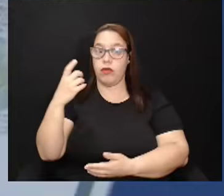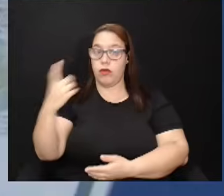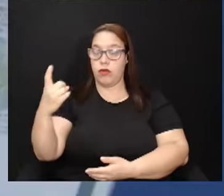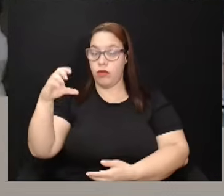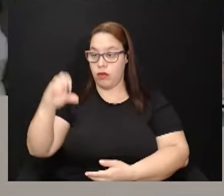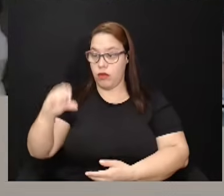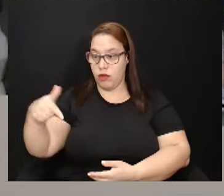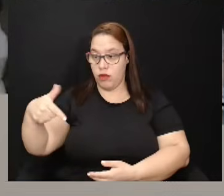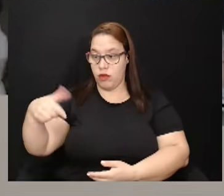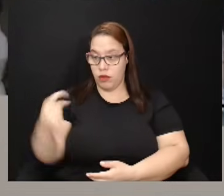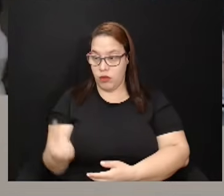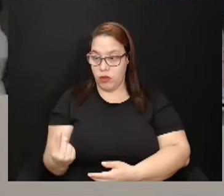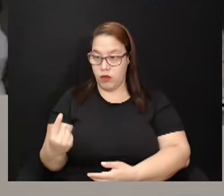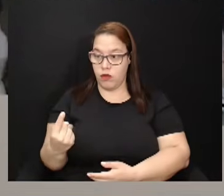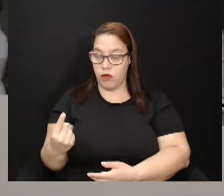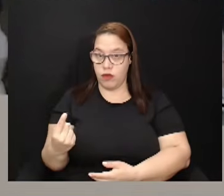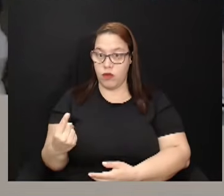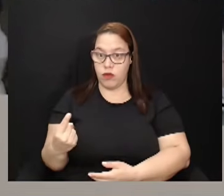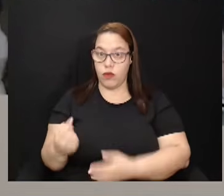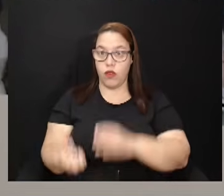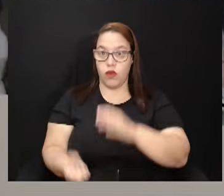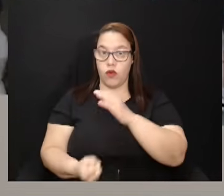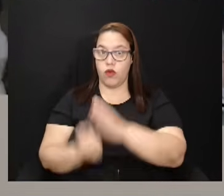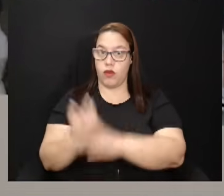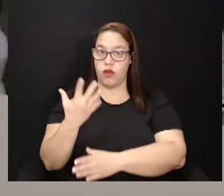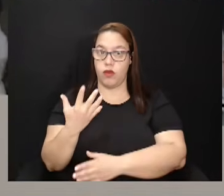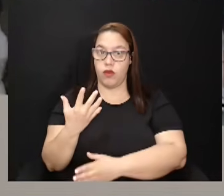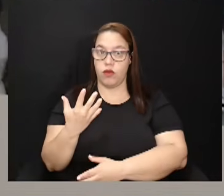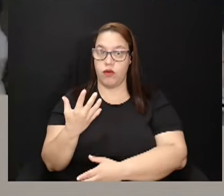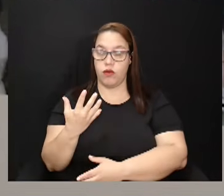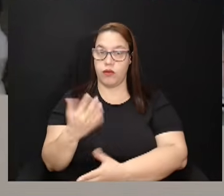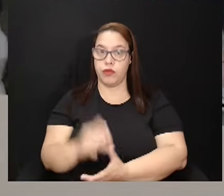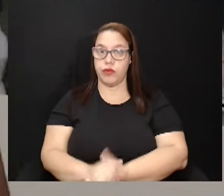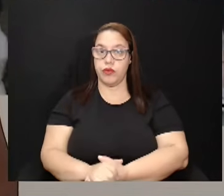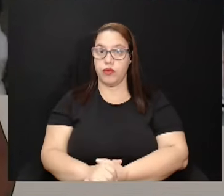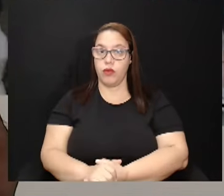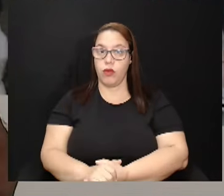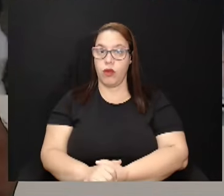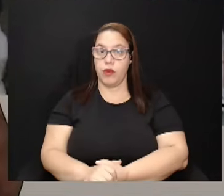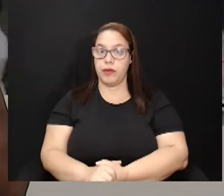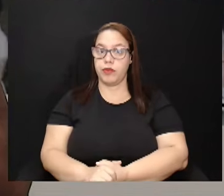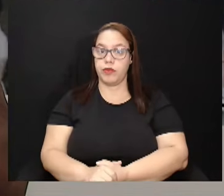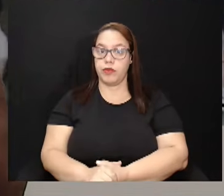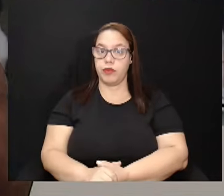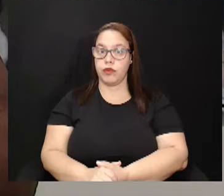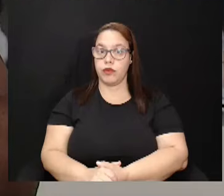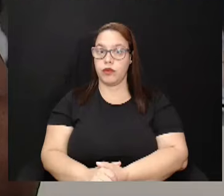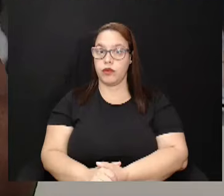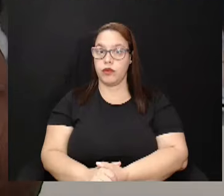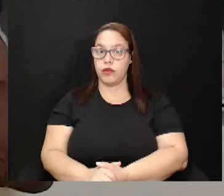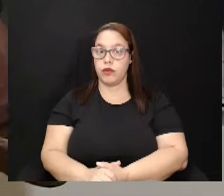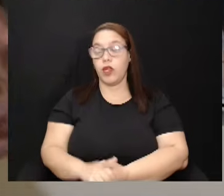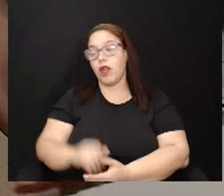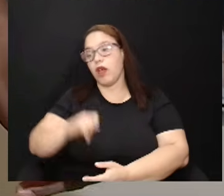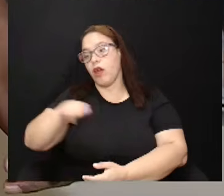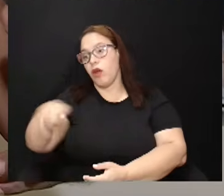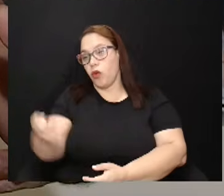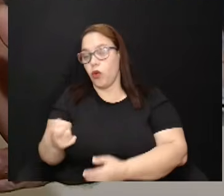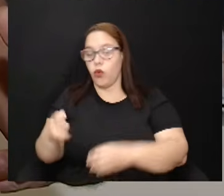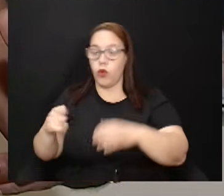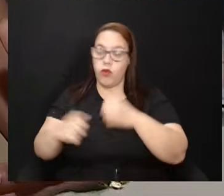1971, foi a estreia. Foi lá no Andorinha, como eu falei. E aproveitando que eu jogava